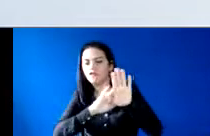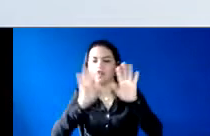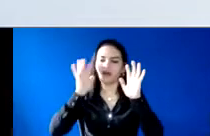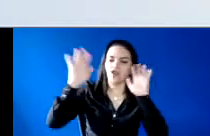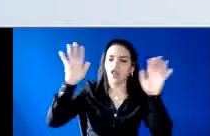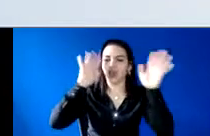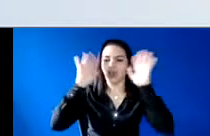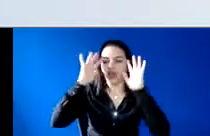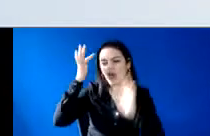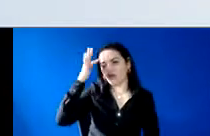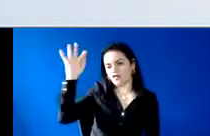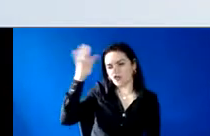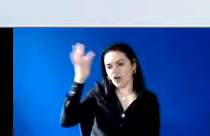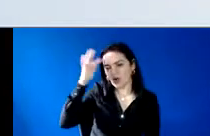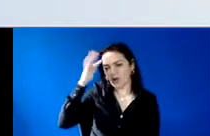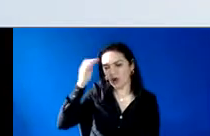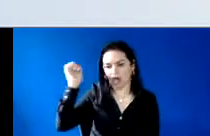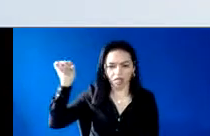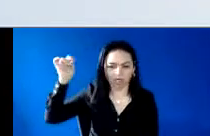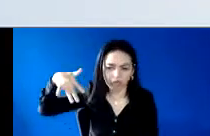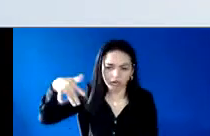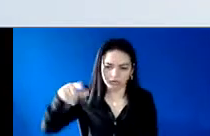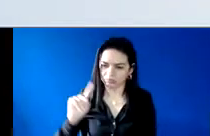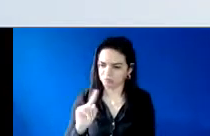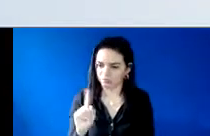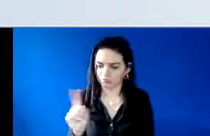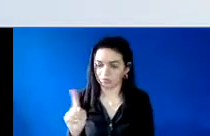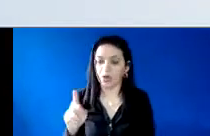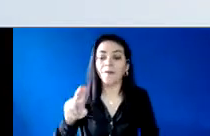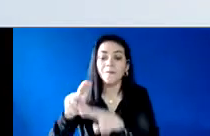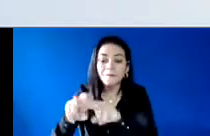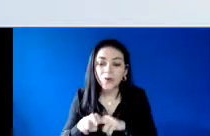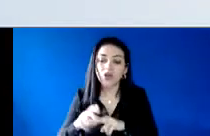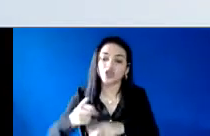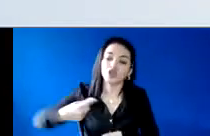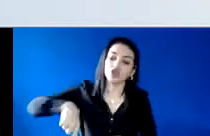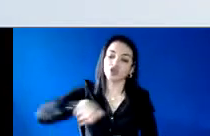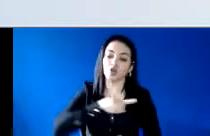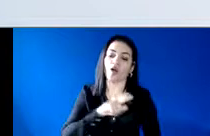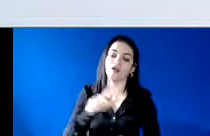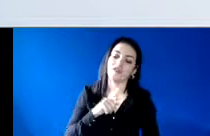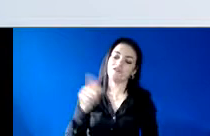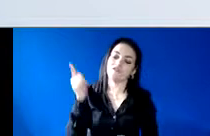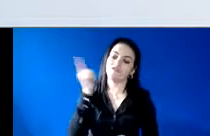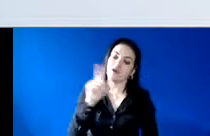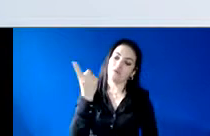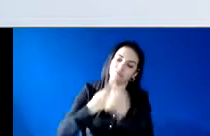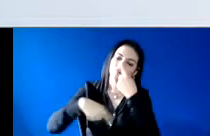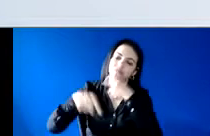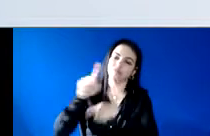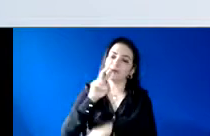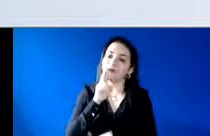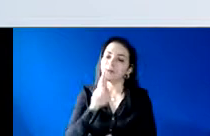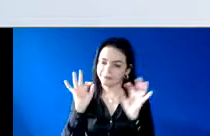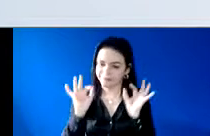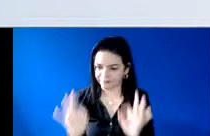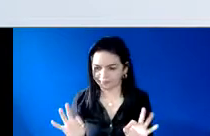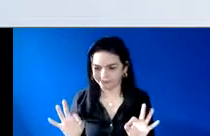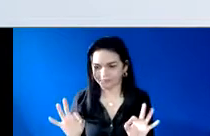ideologia barata. Não se trata disso. E eu acho que talvez por isso mesmo a gente tenha alcançado os resultados que nós alcançamos.